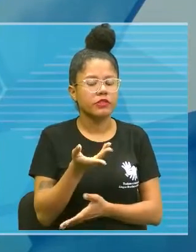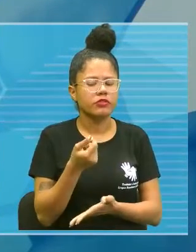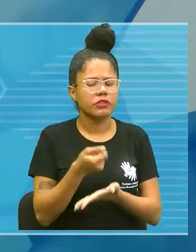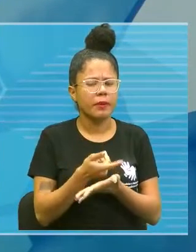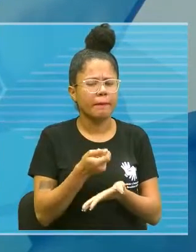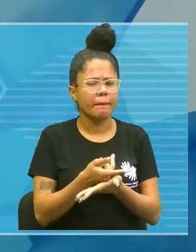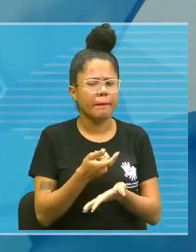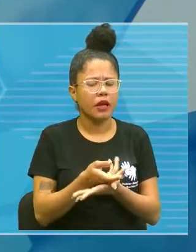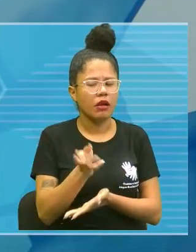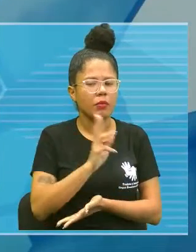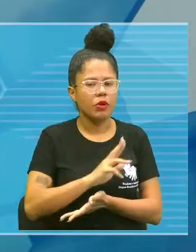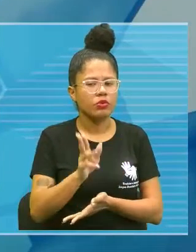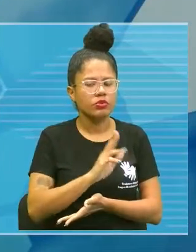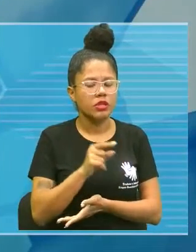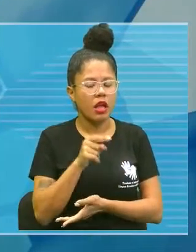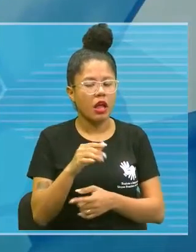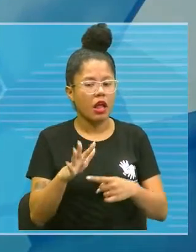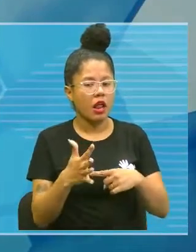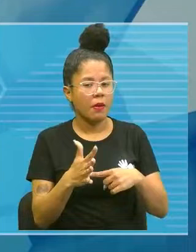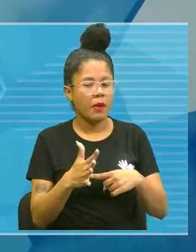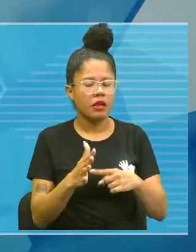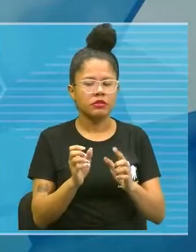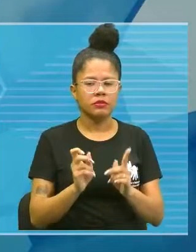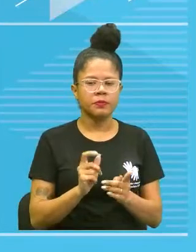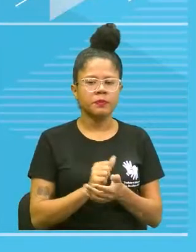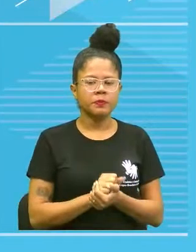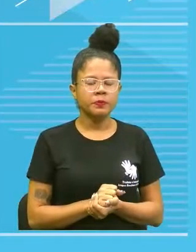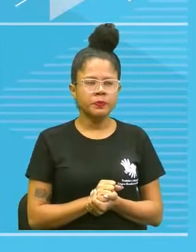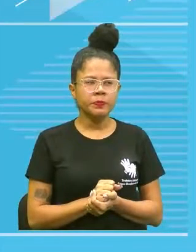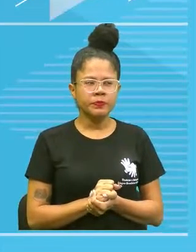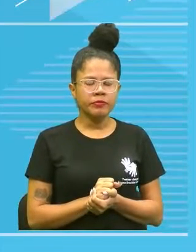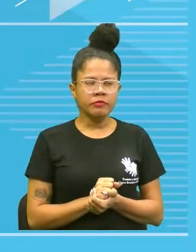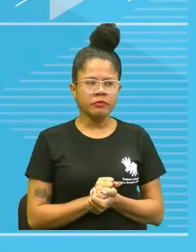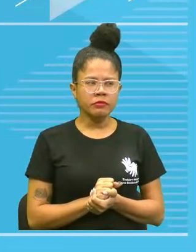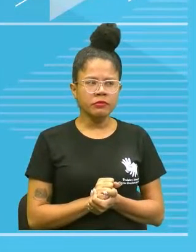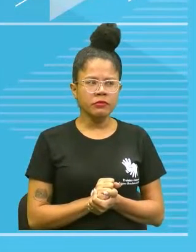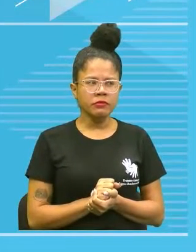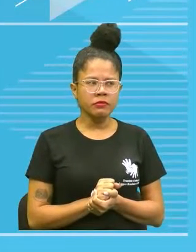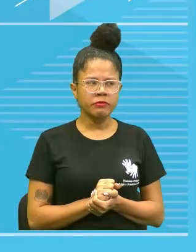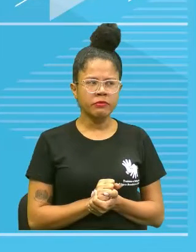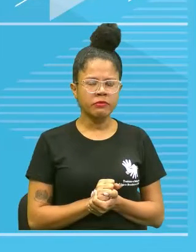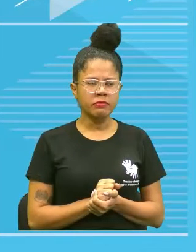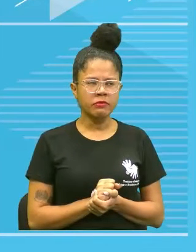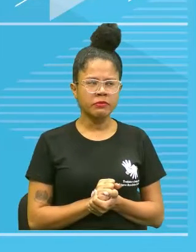aparelho funcionando. Bacana? Então, vamos lá.